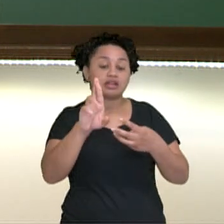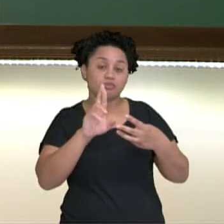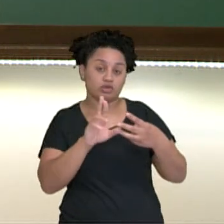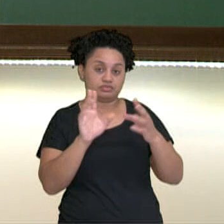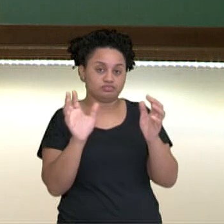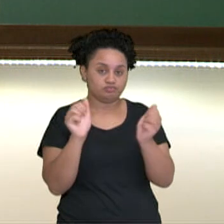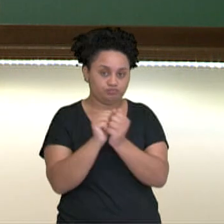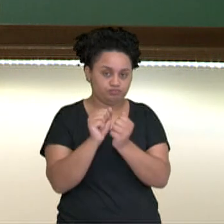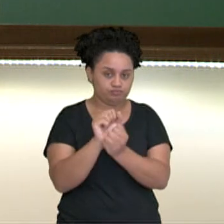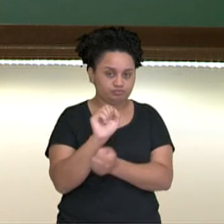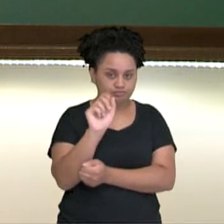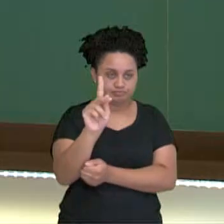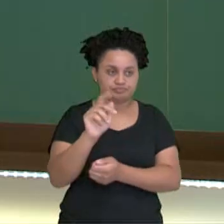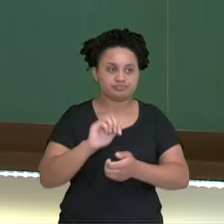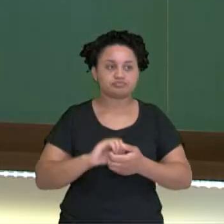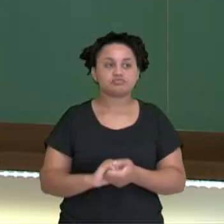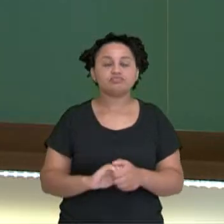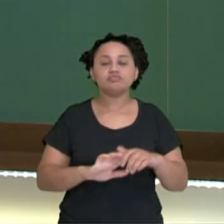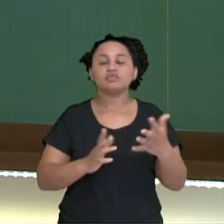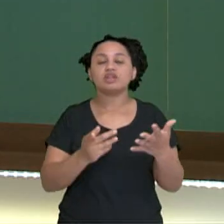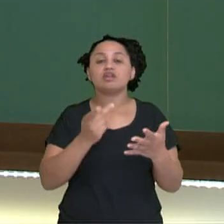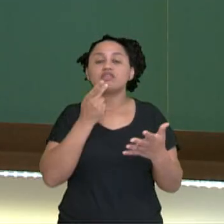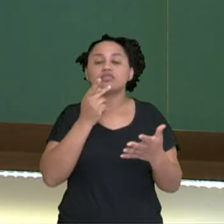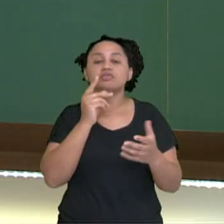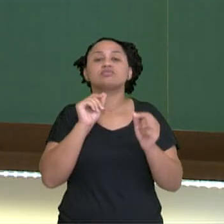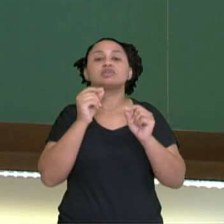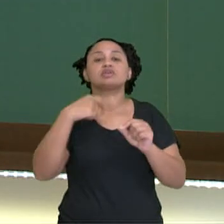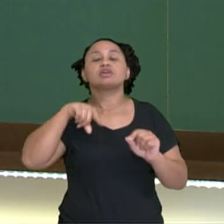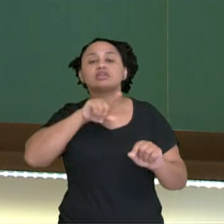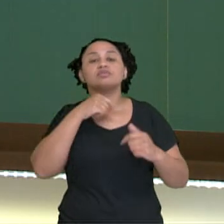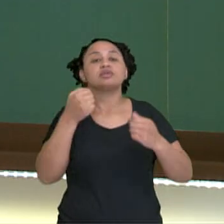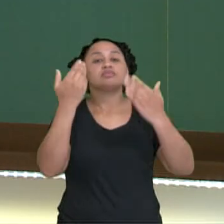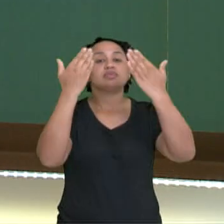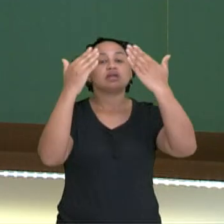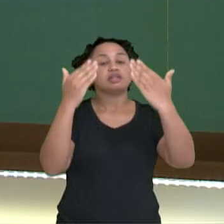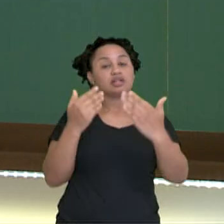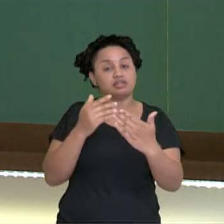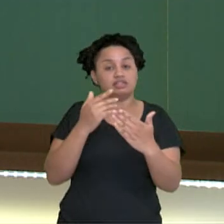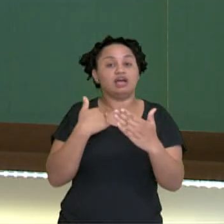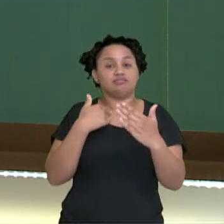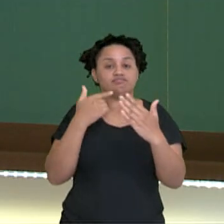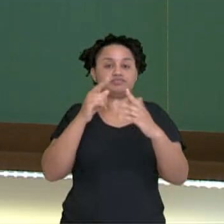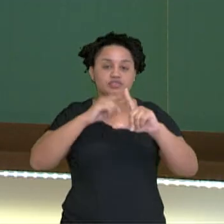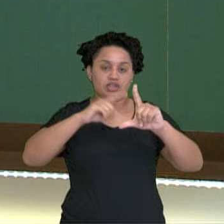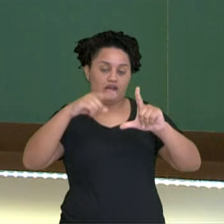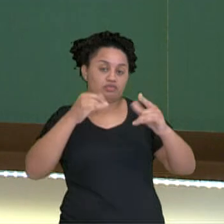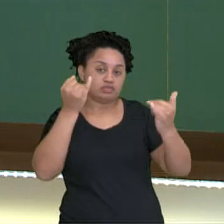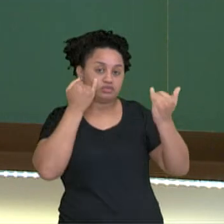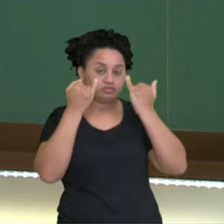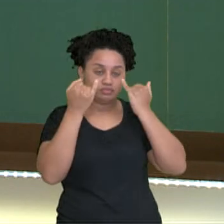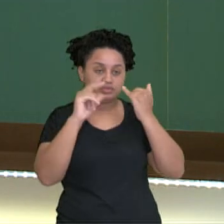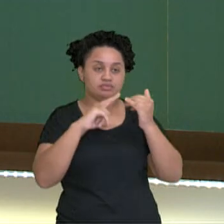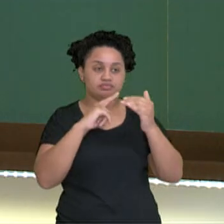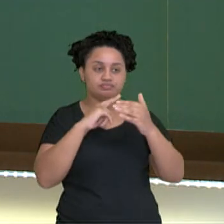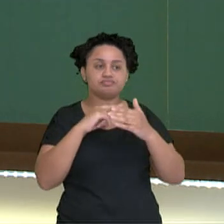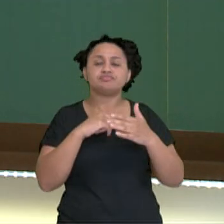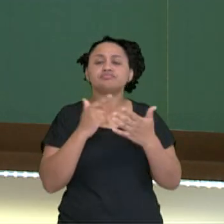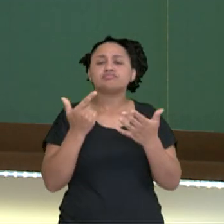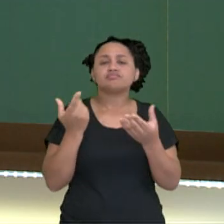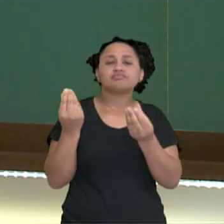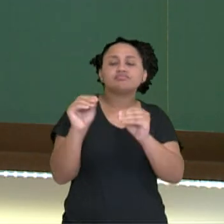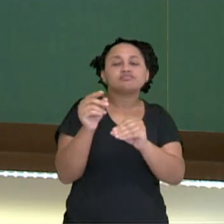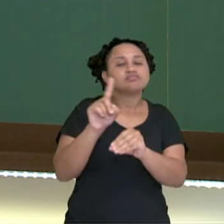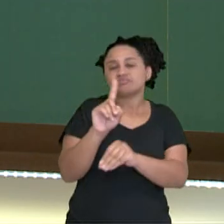juntos. Falei, então, que você precisaria fazer a análise deste gráfico, das informações que estão ali. Coloquei de quebra aqui para você